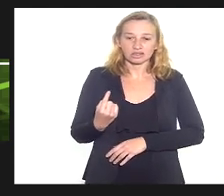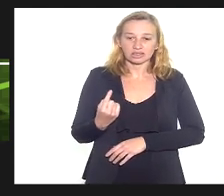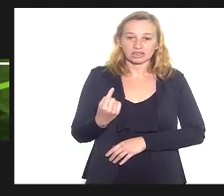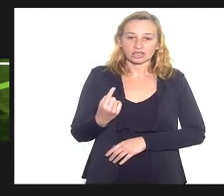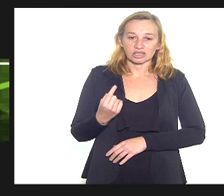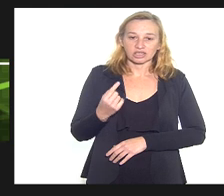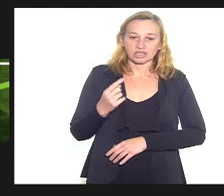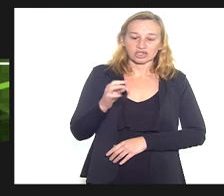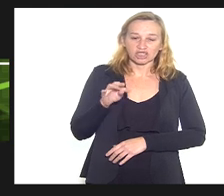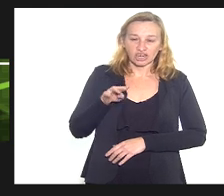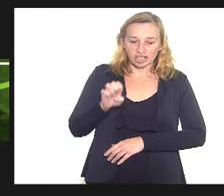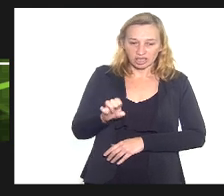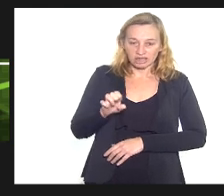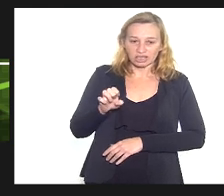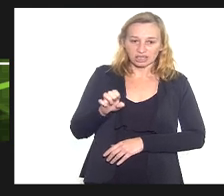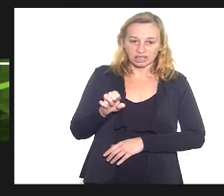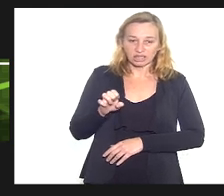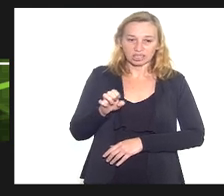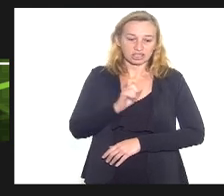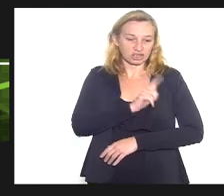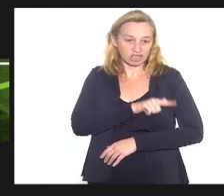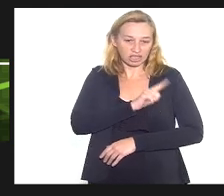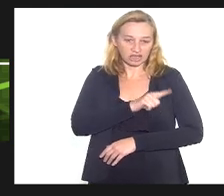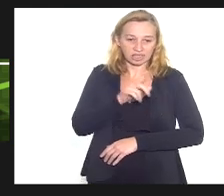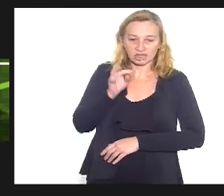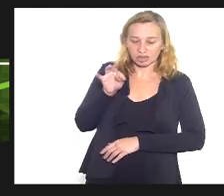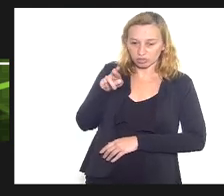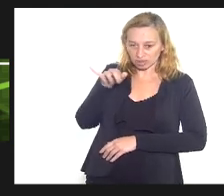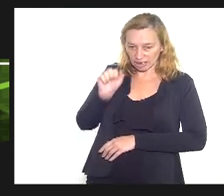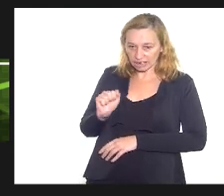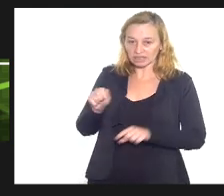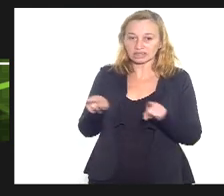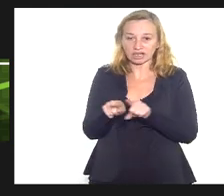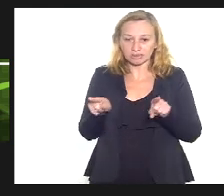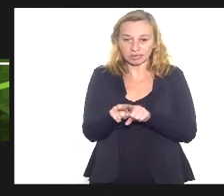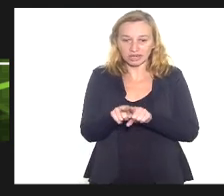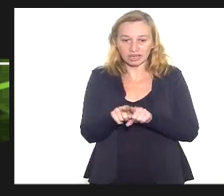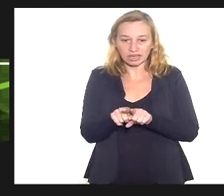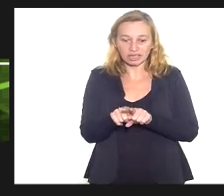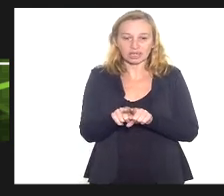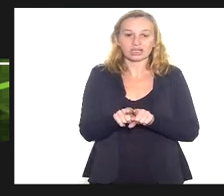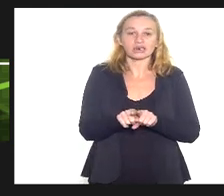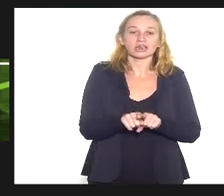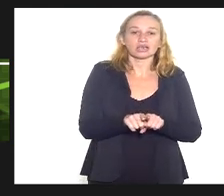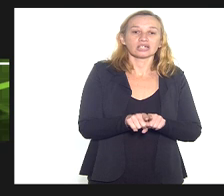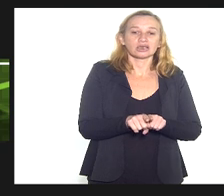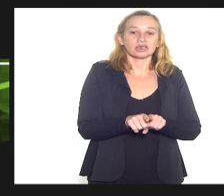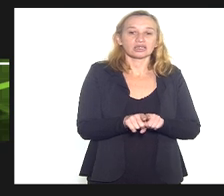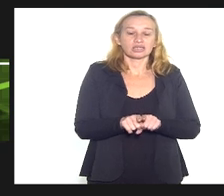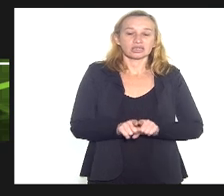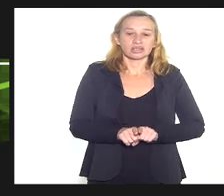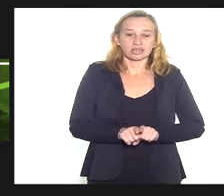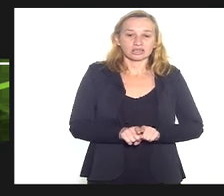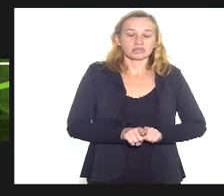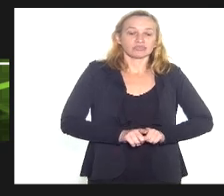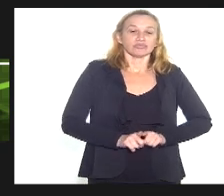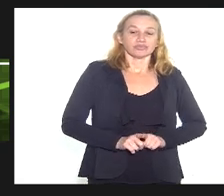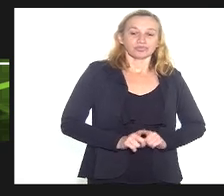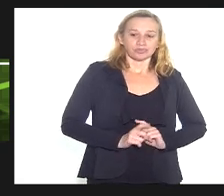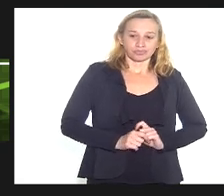tributária, e a Patrícia Arruda, que é a nossa diretora jurídica, de regulatório e de